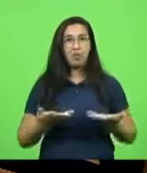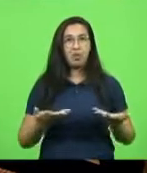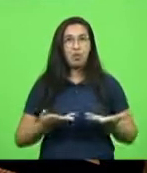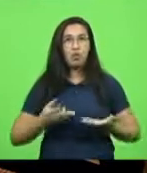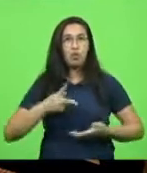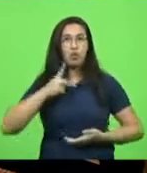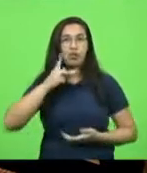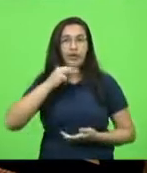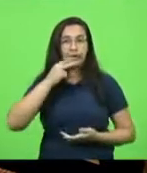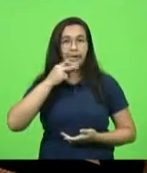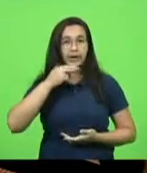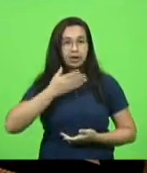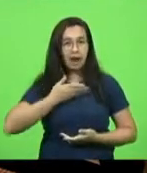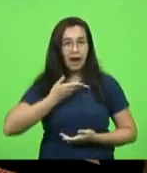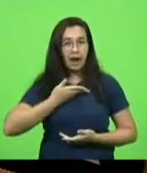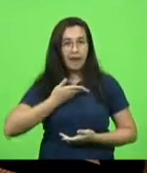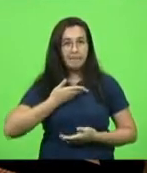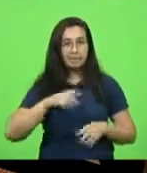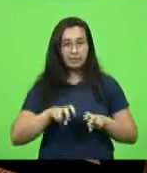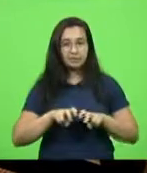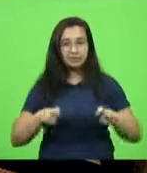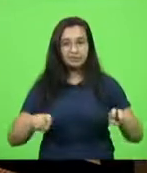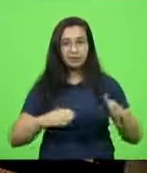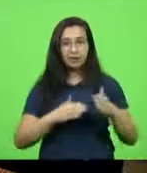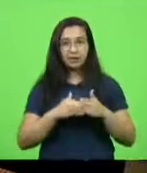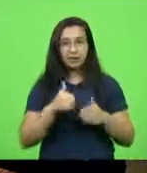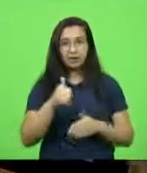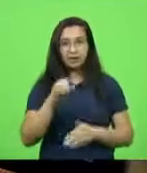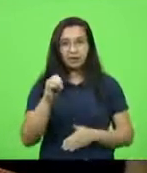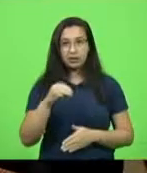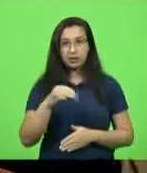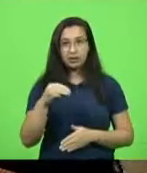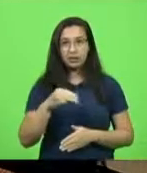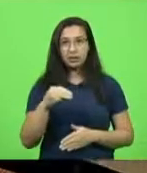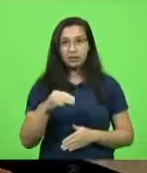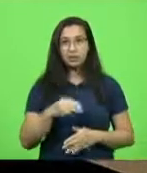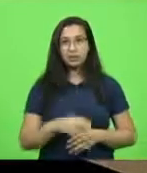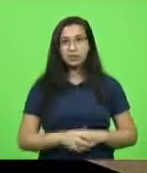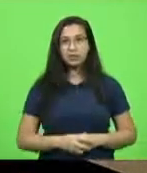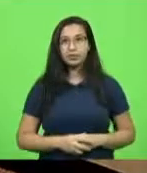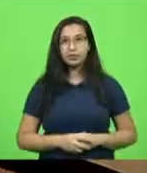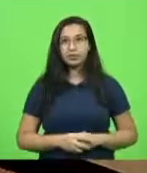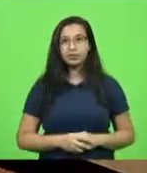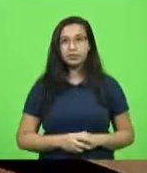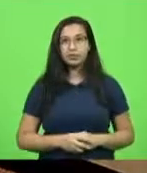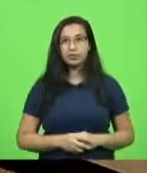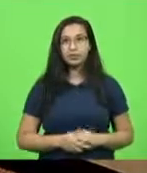da mesa é por 10 minutos sua excelência